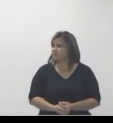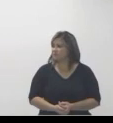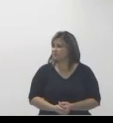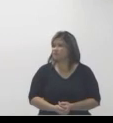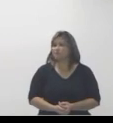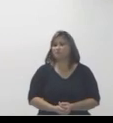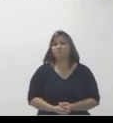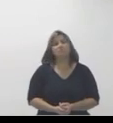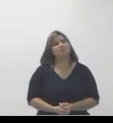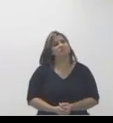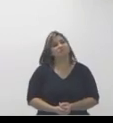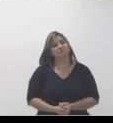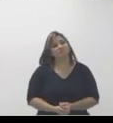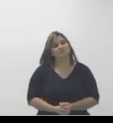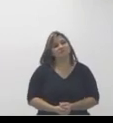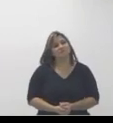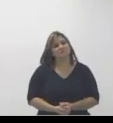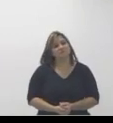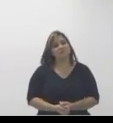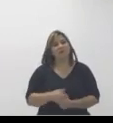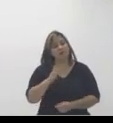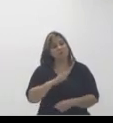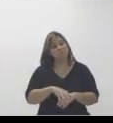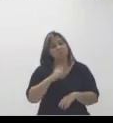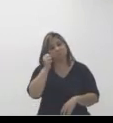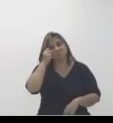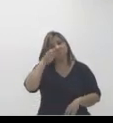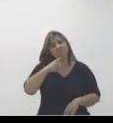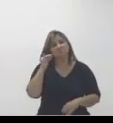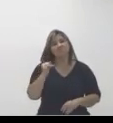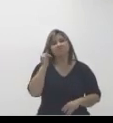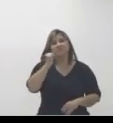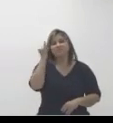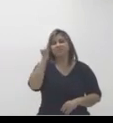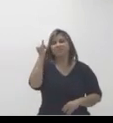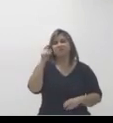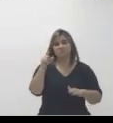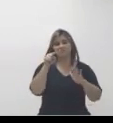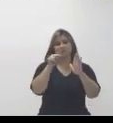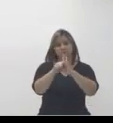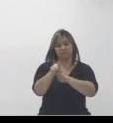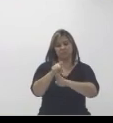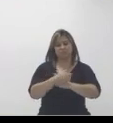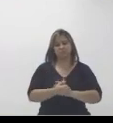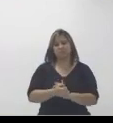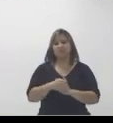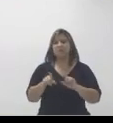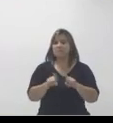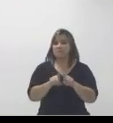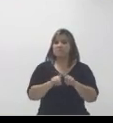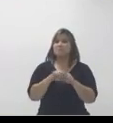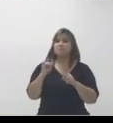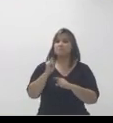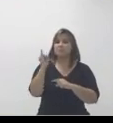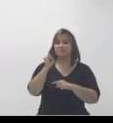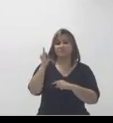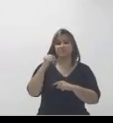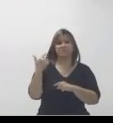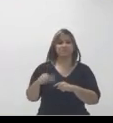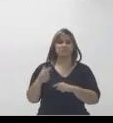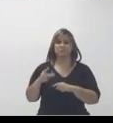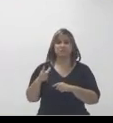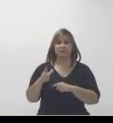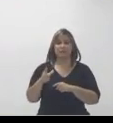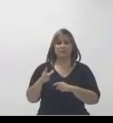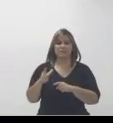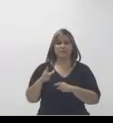e é interessante a pergunta mas é interessante ponto a que de fato não existe fórmula